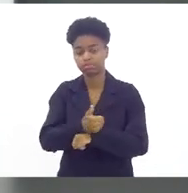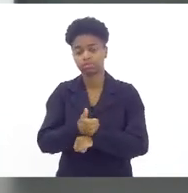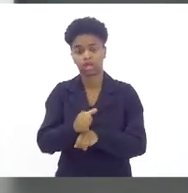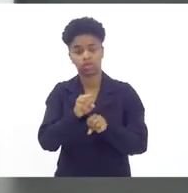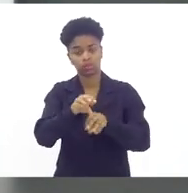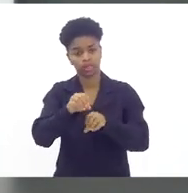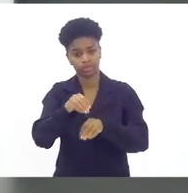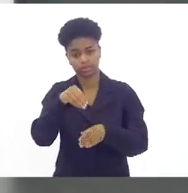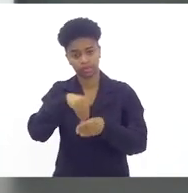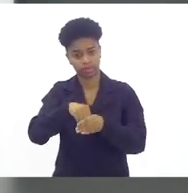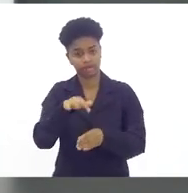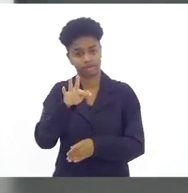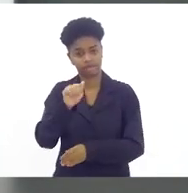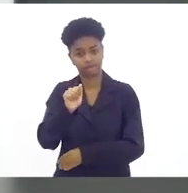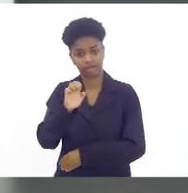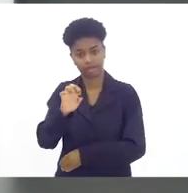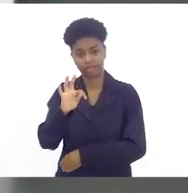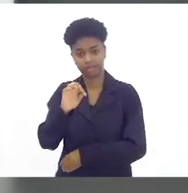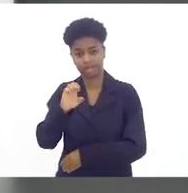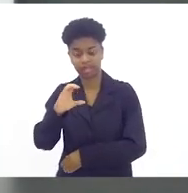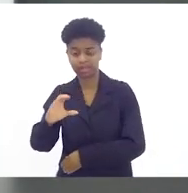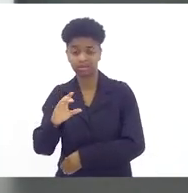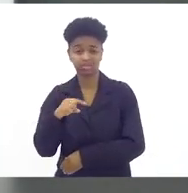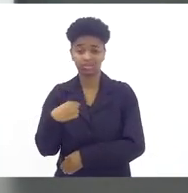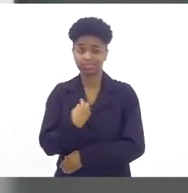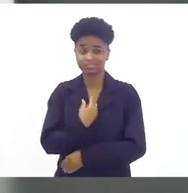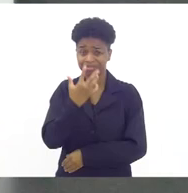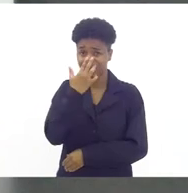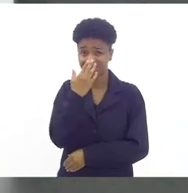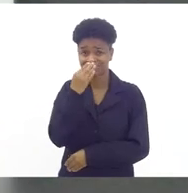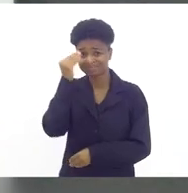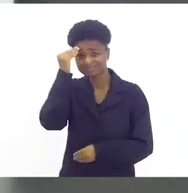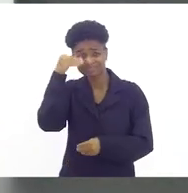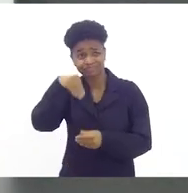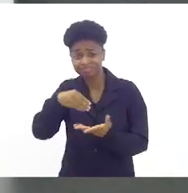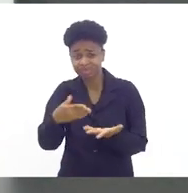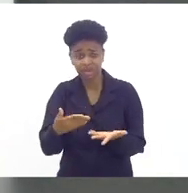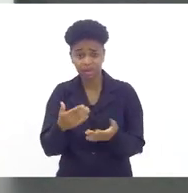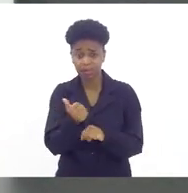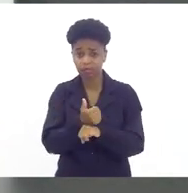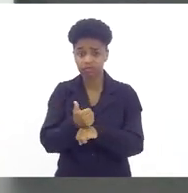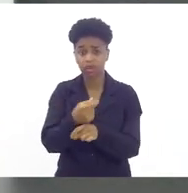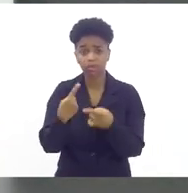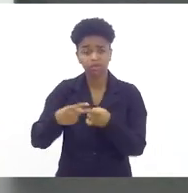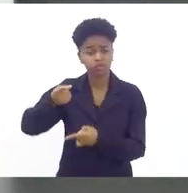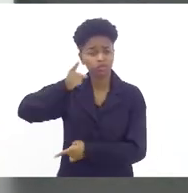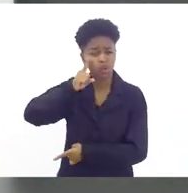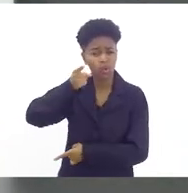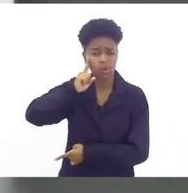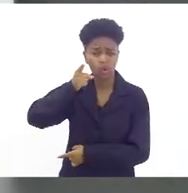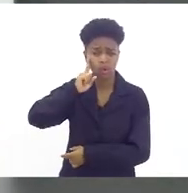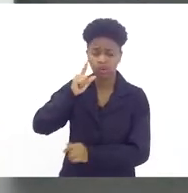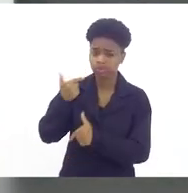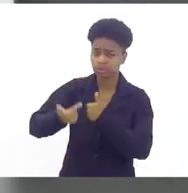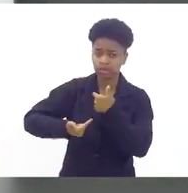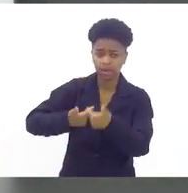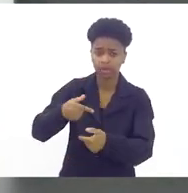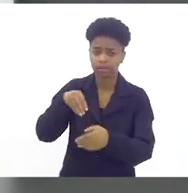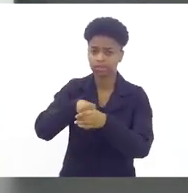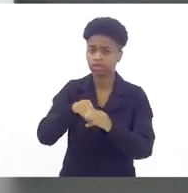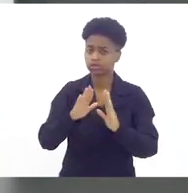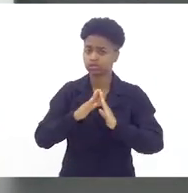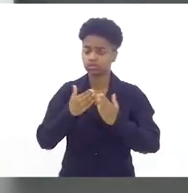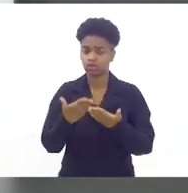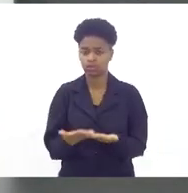Faetec isso desistimula de alguma forma o profissional que tá ali no dia a dia que tá ali no chão da escola